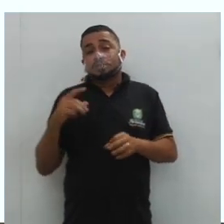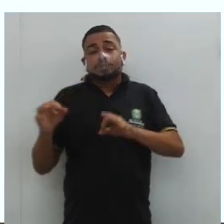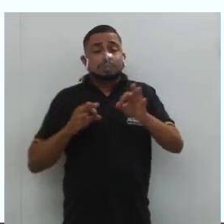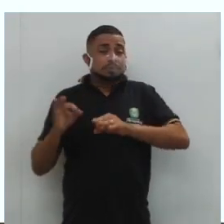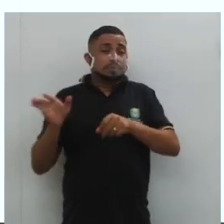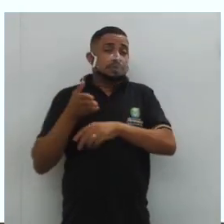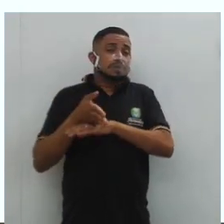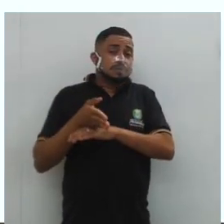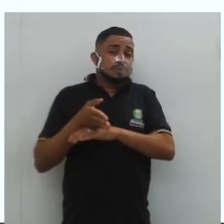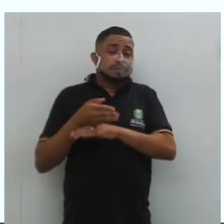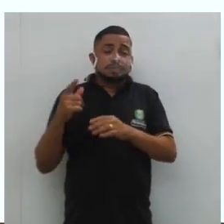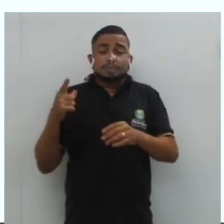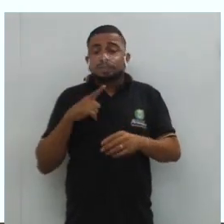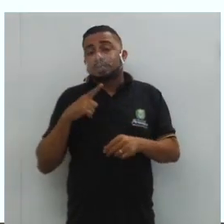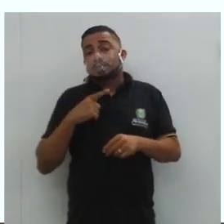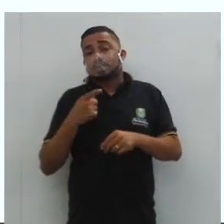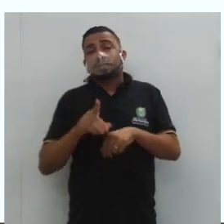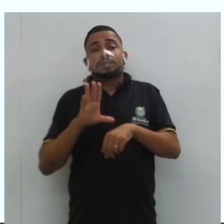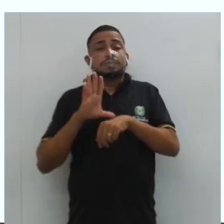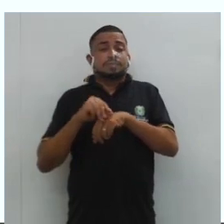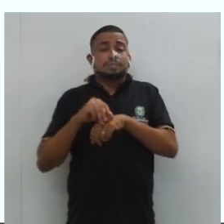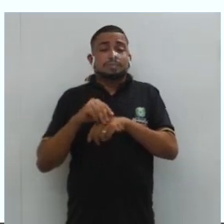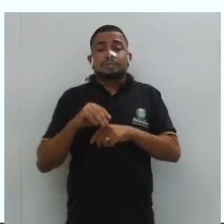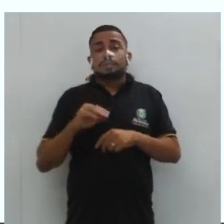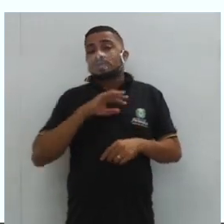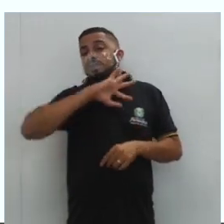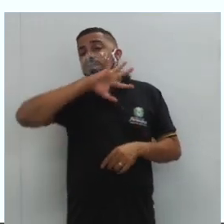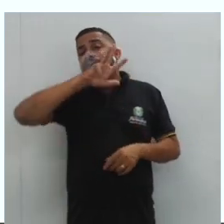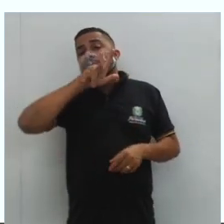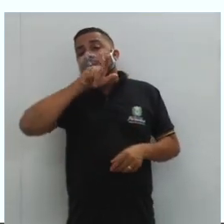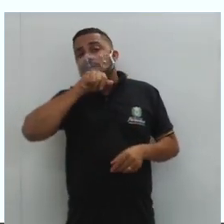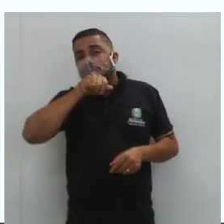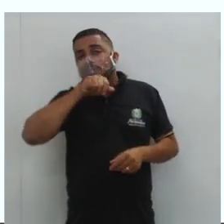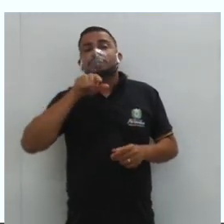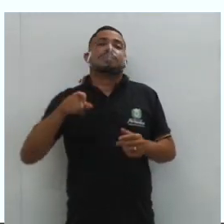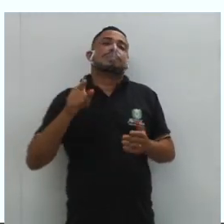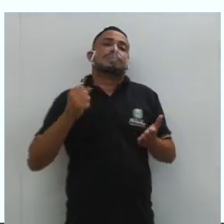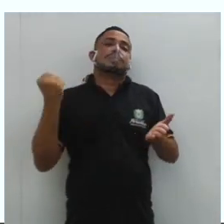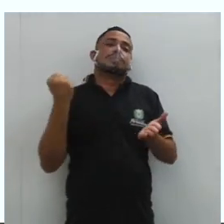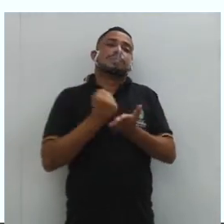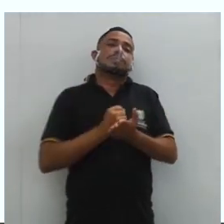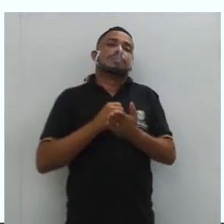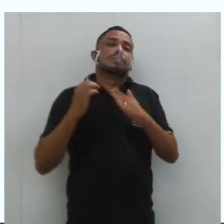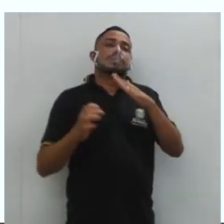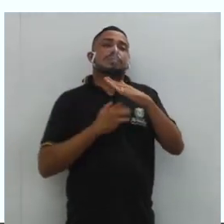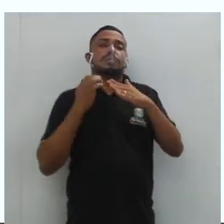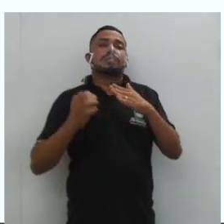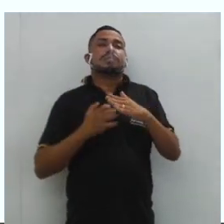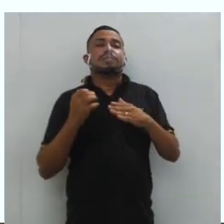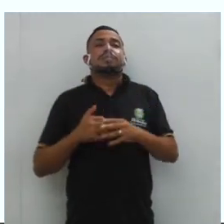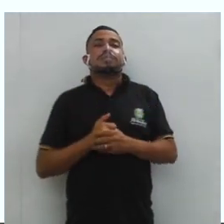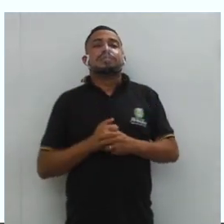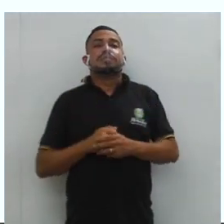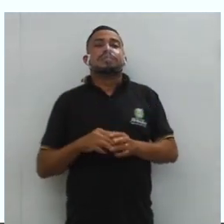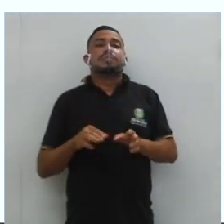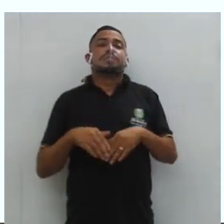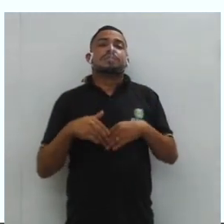filme ia aparecer desse estúdio, tinha a foto desse leão que rugia. Então, que virou uma marca, né, da empresa.